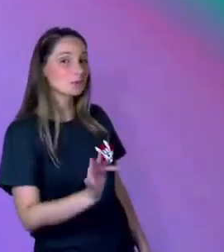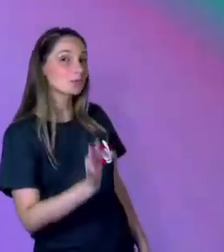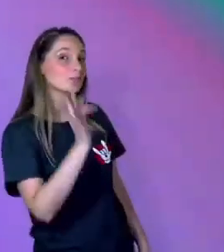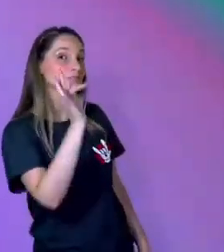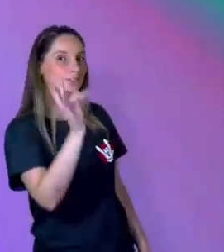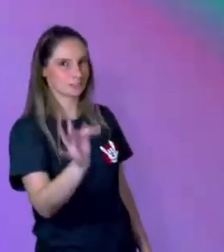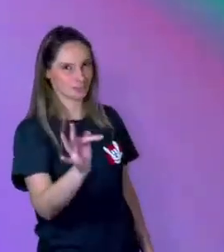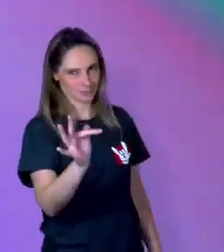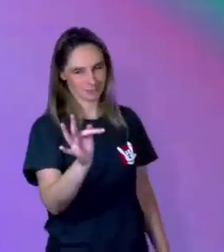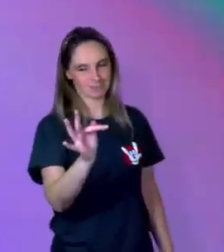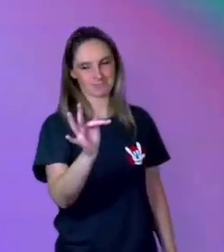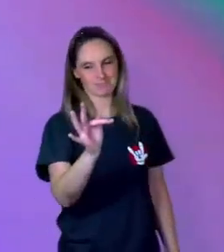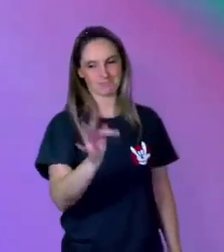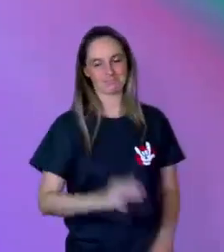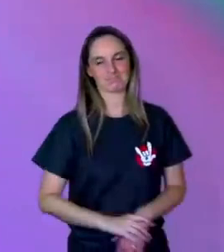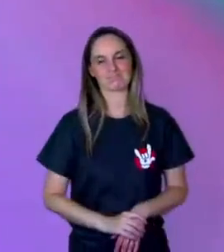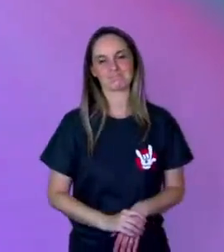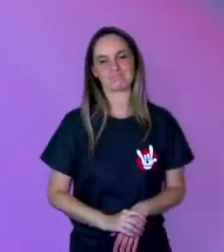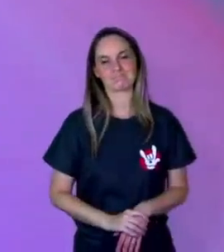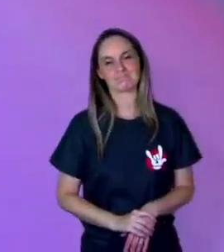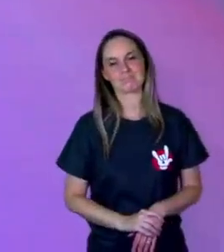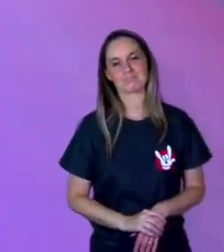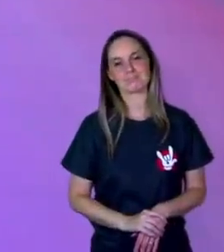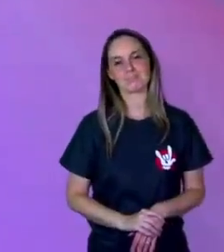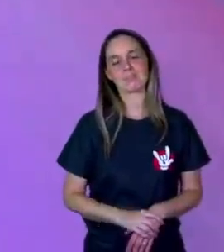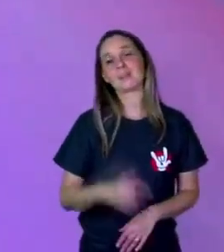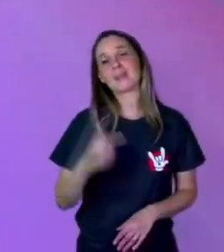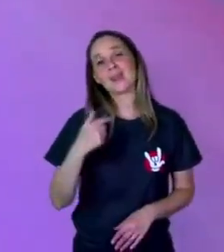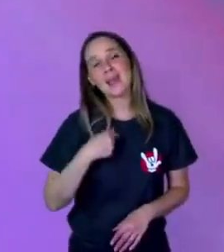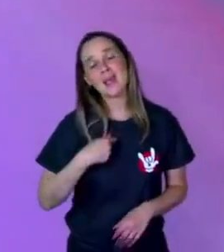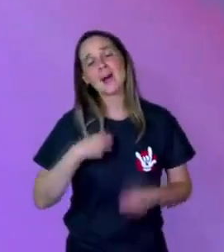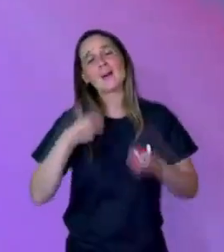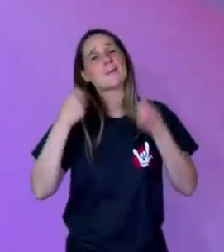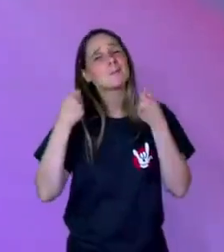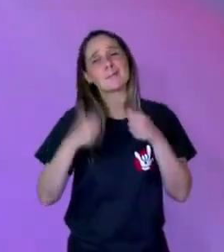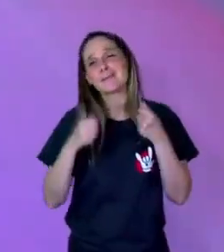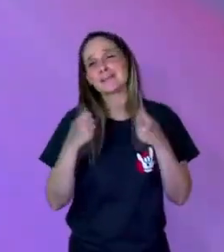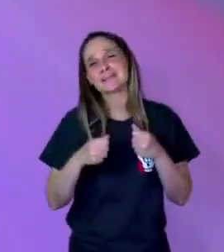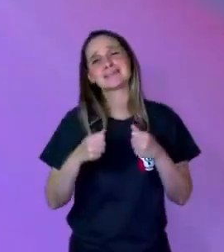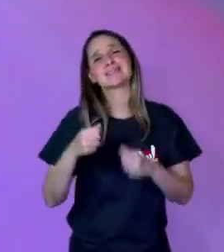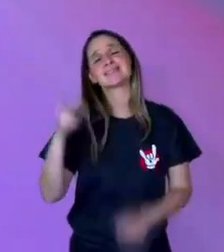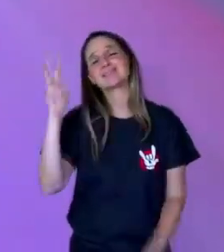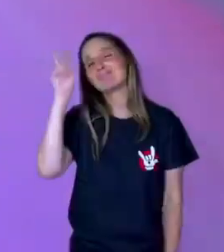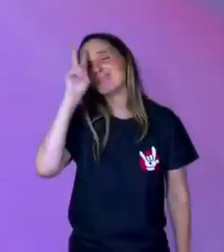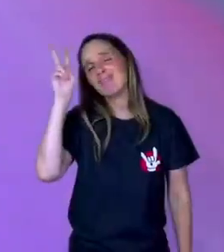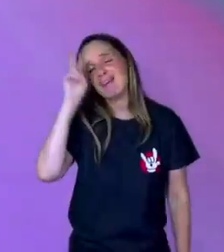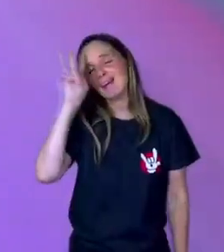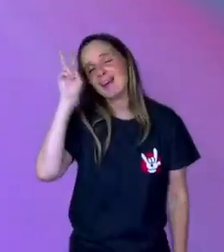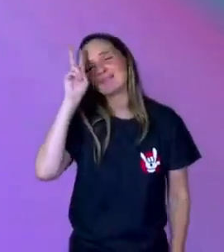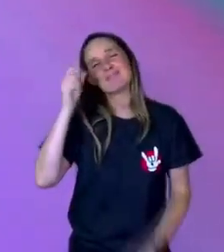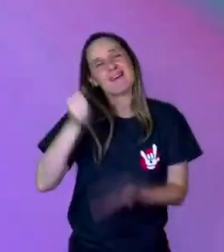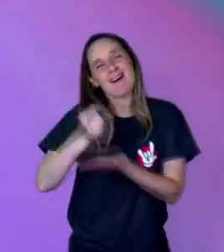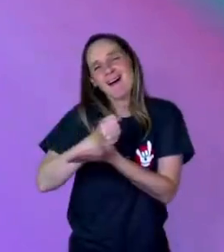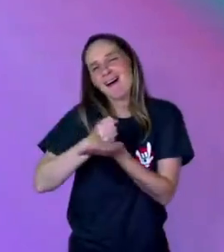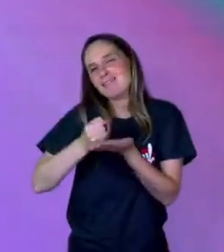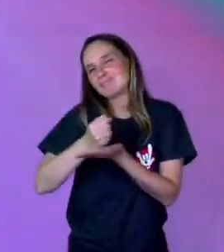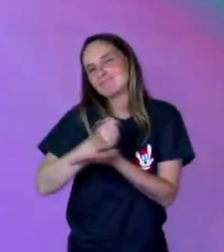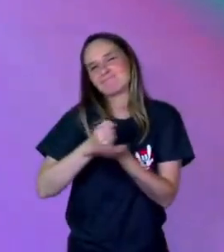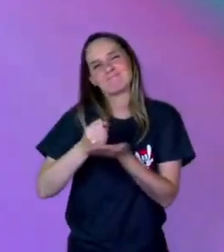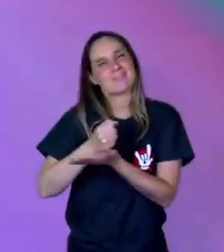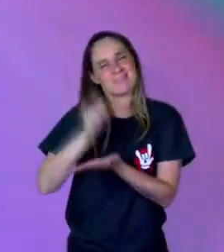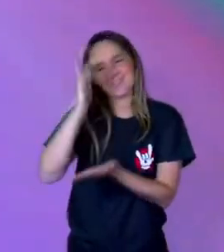E cara, eu não sei você, mas eu preciso voltar para as bases da nossa fé o tempo inteiro.